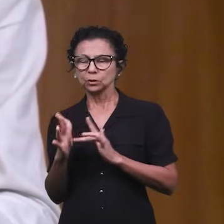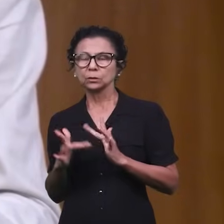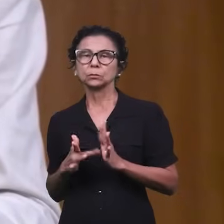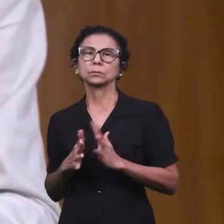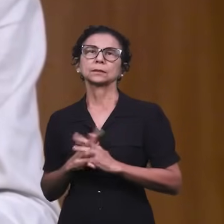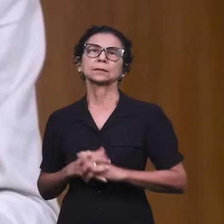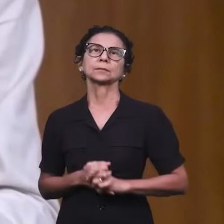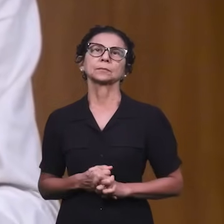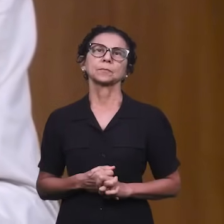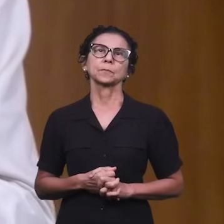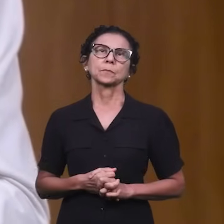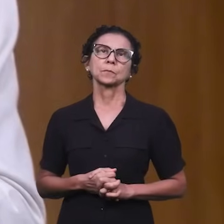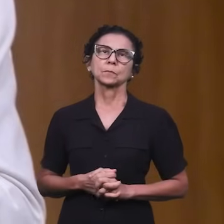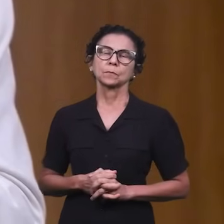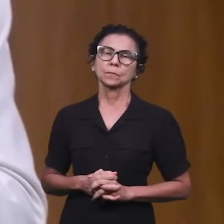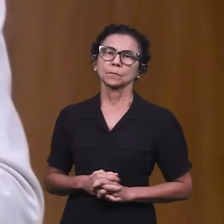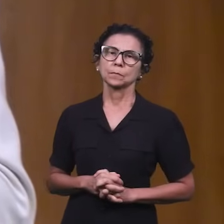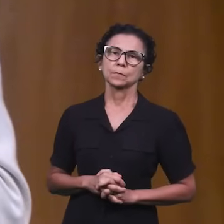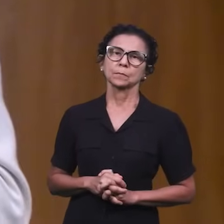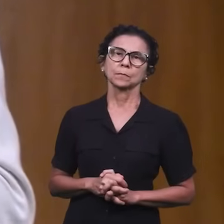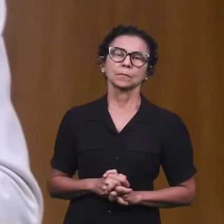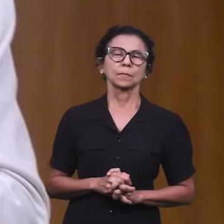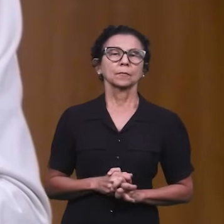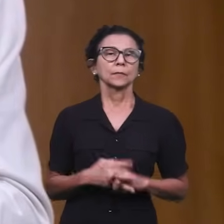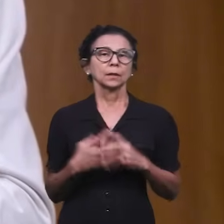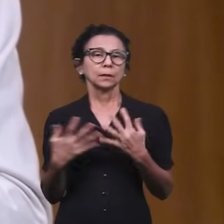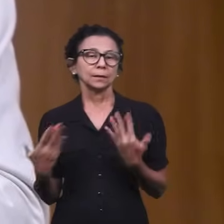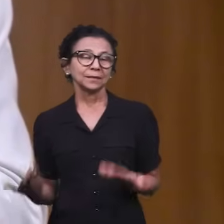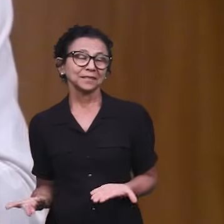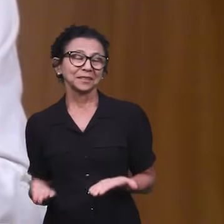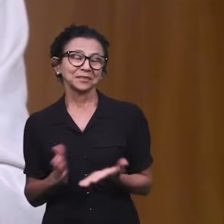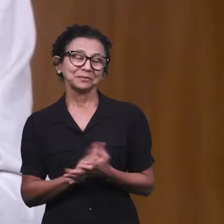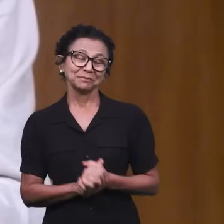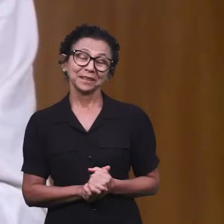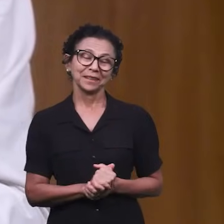muda é a mensagem. Os mensageiros mudam, morrem, saem,